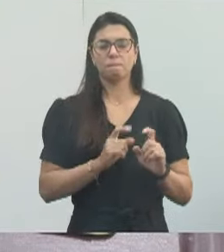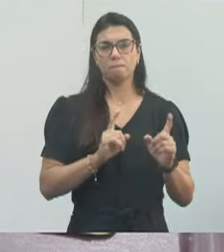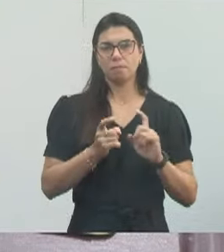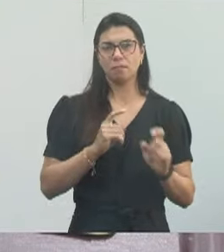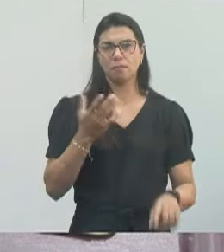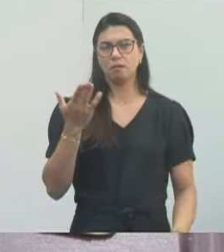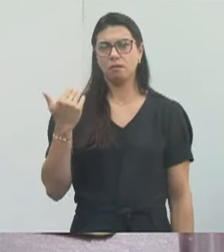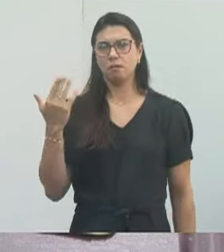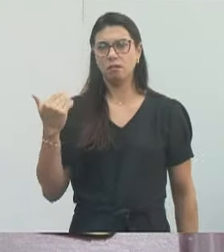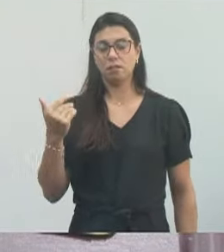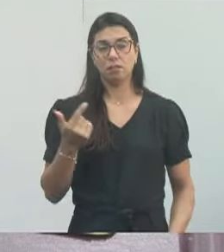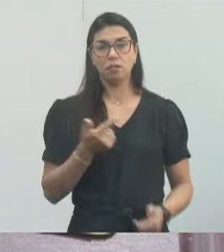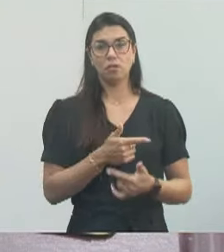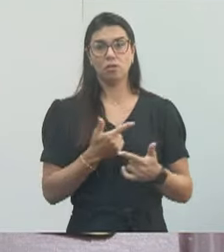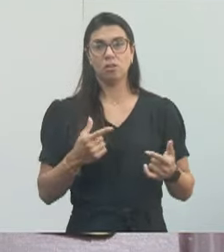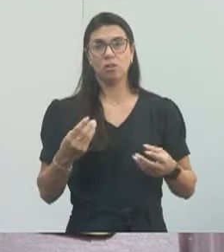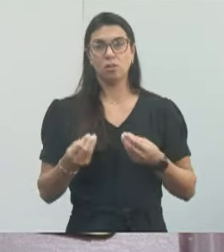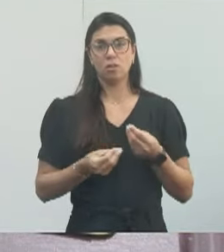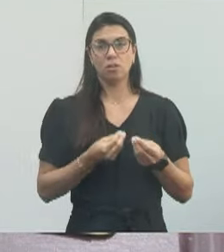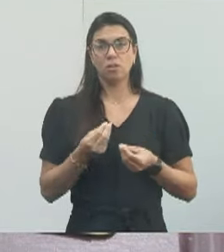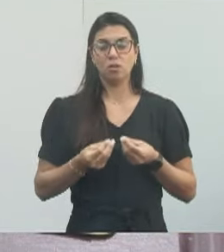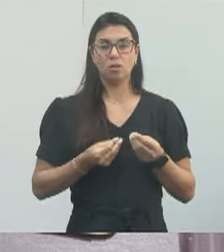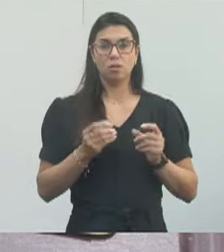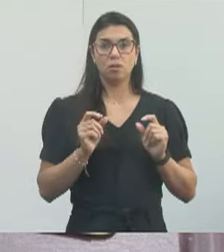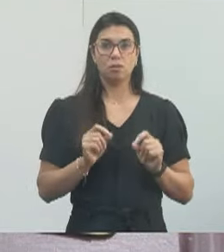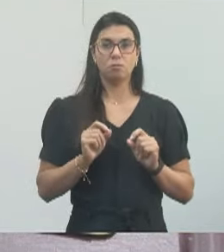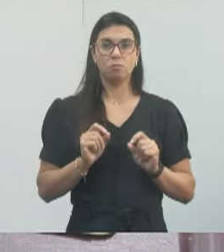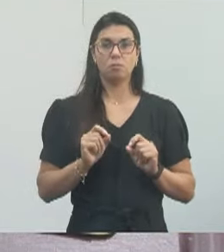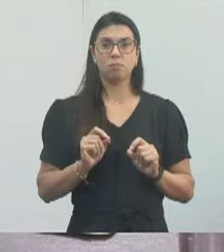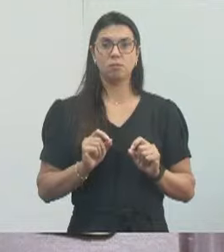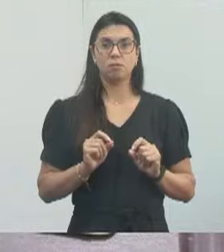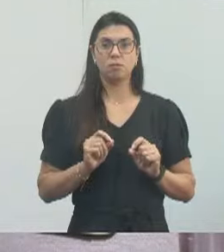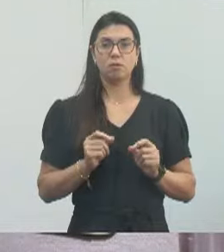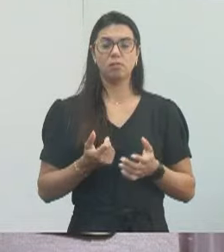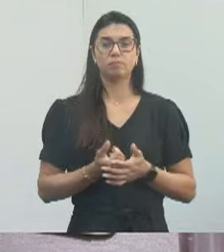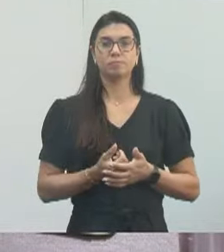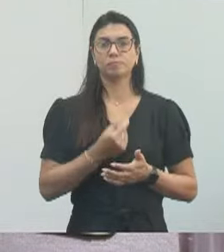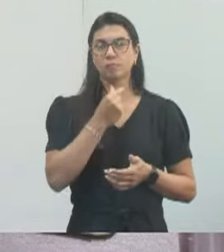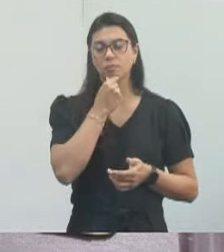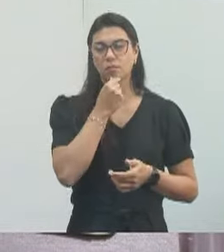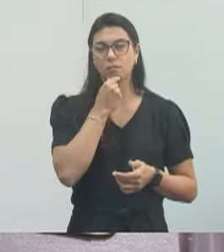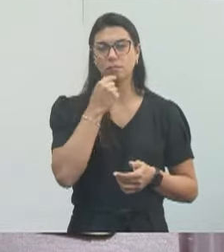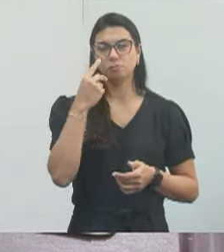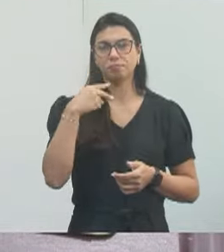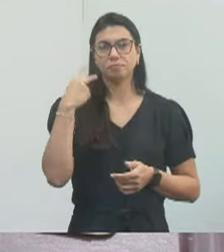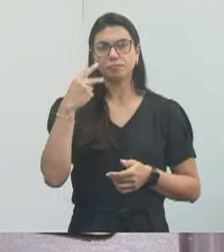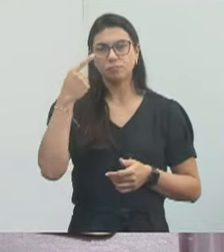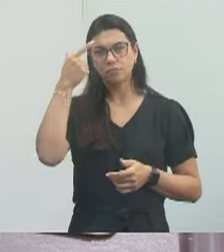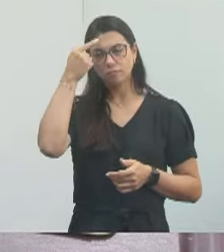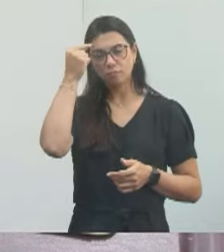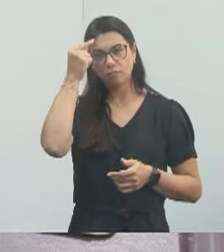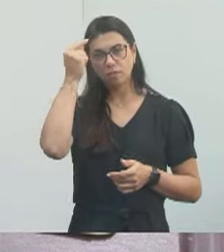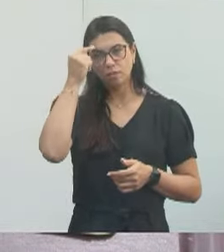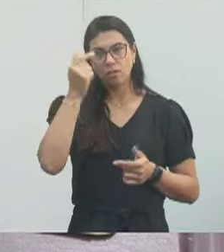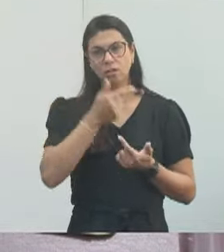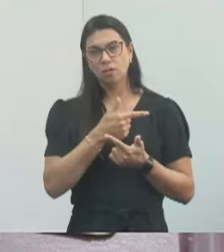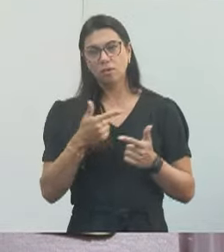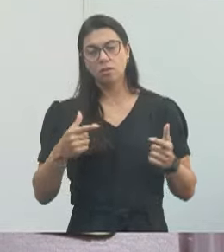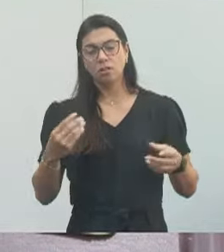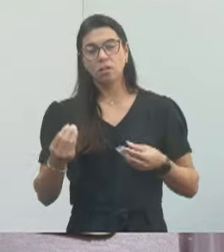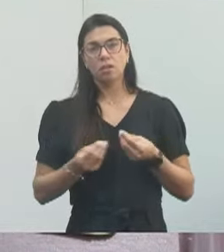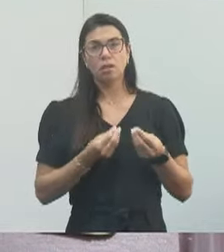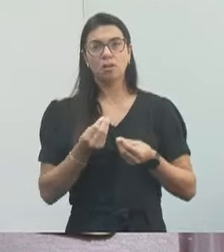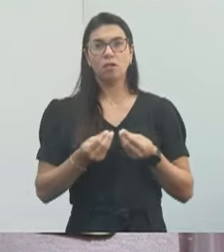como usando parafraseando a frase do do nosso amigo sasak não tem como fazer o omelete sem quebrar os ovos